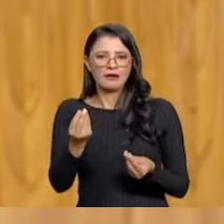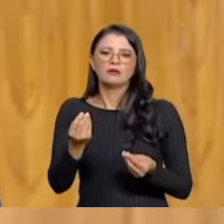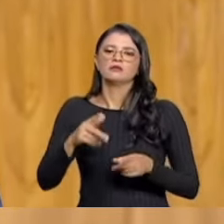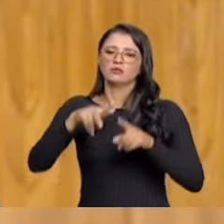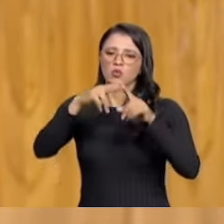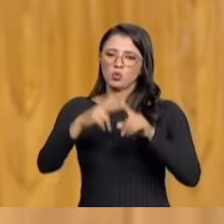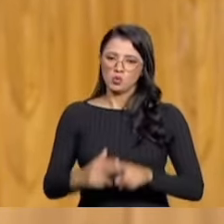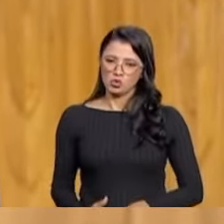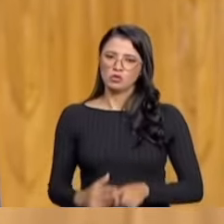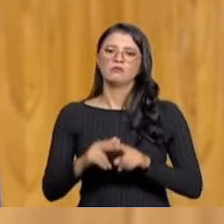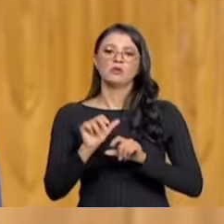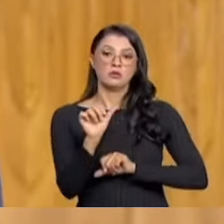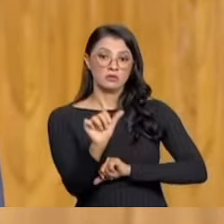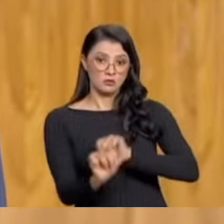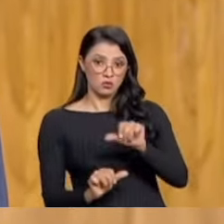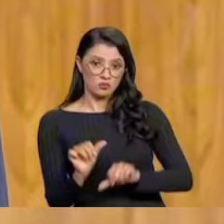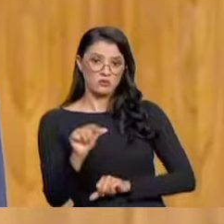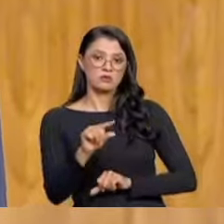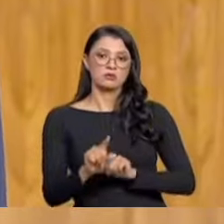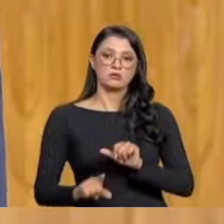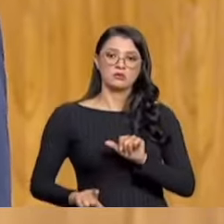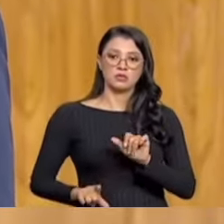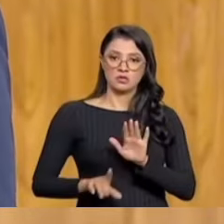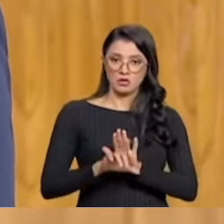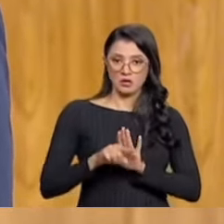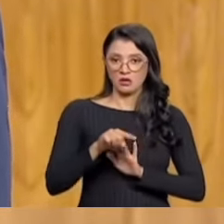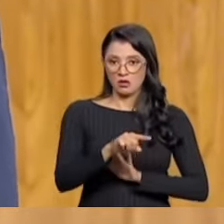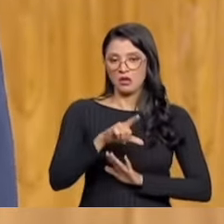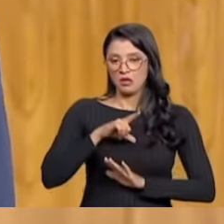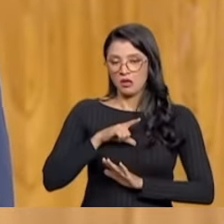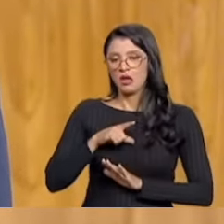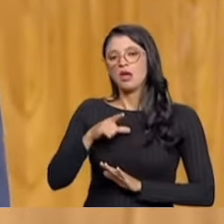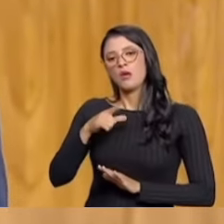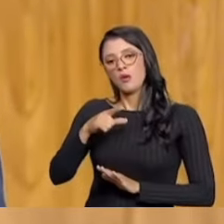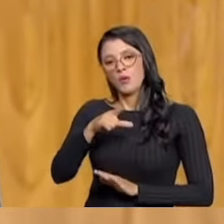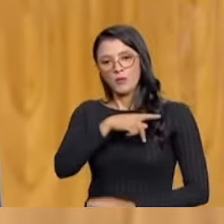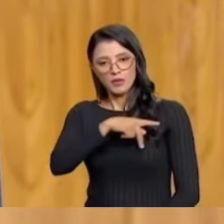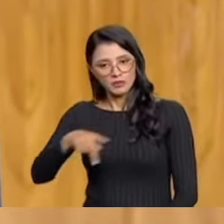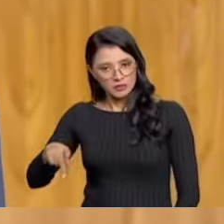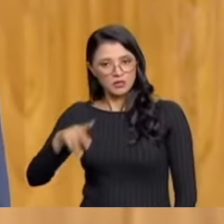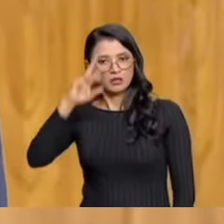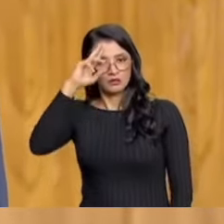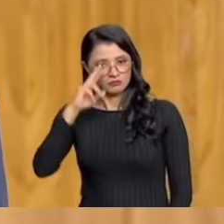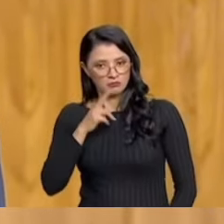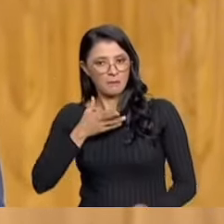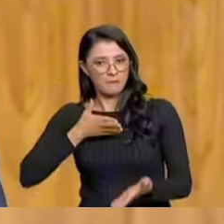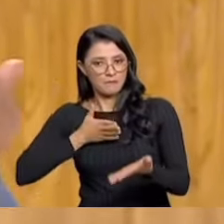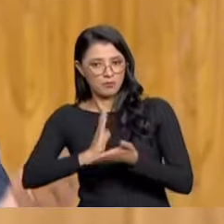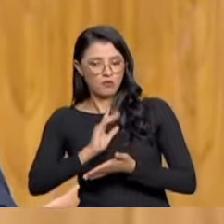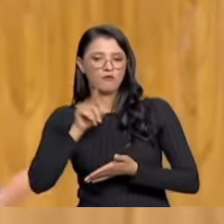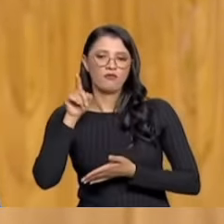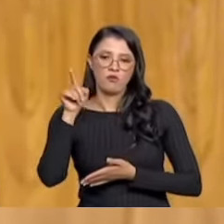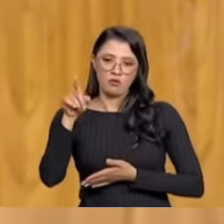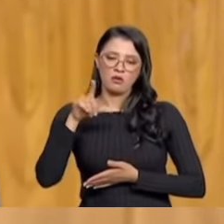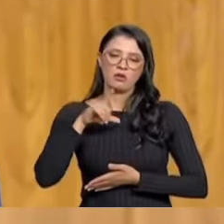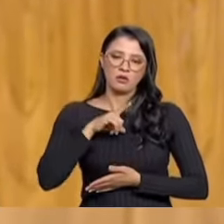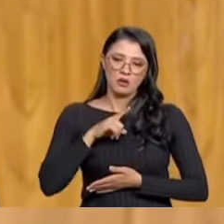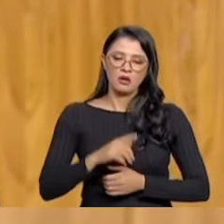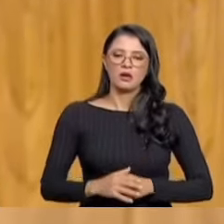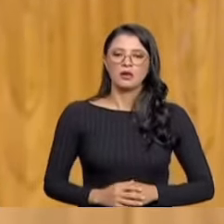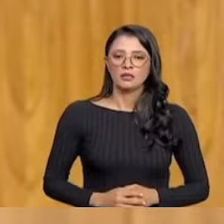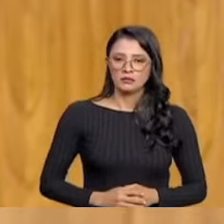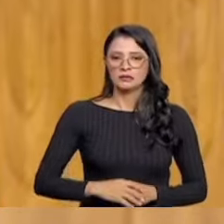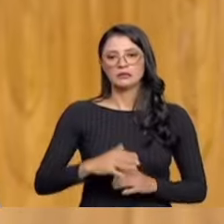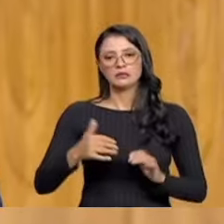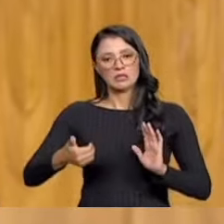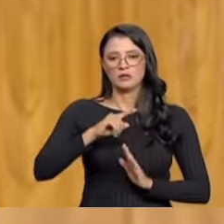só vai ser corrigida pela reforma tributária que o presidente Arthur Lira liderou a aprovação na Câmara e agora encontra-se no